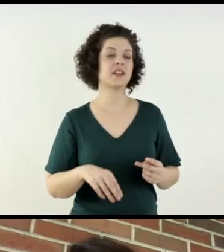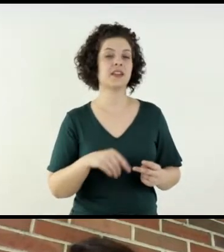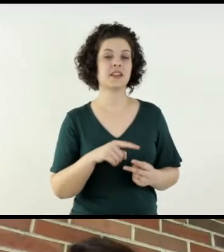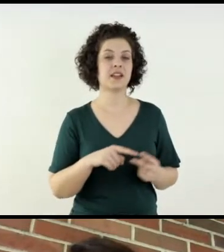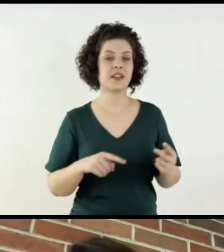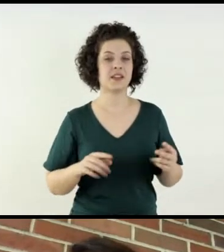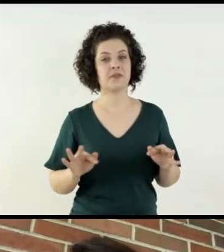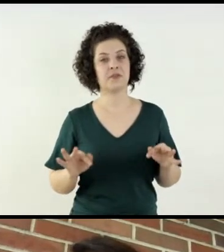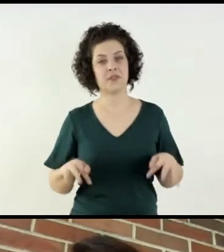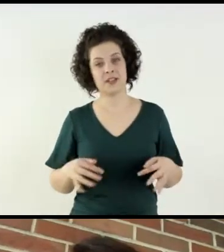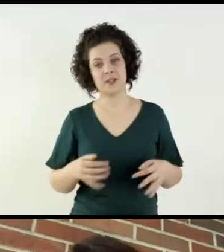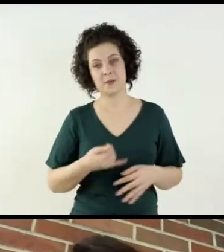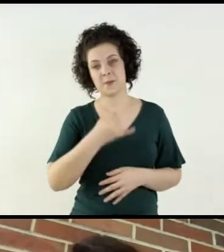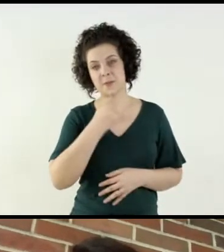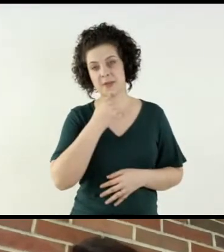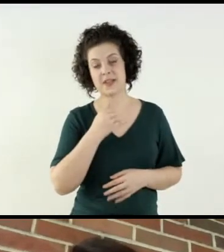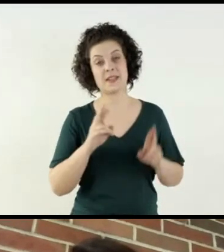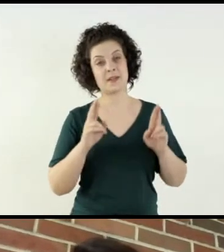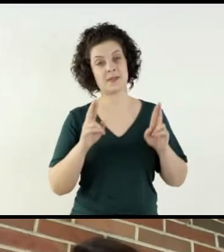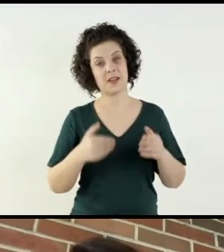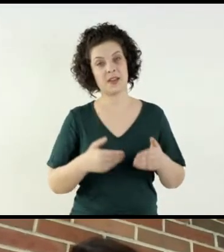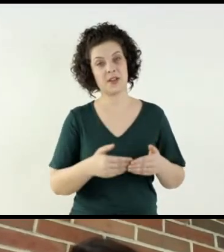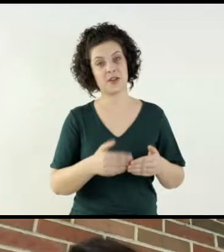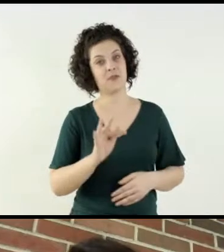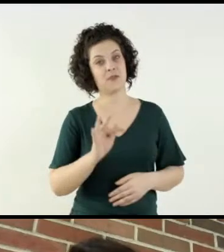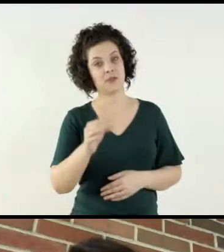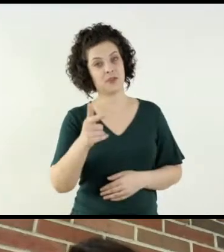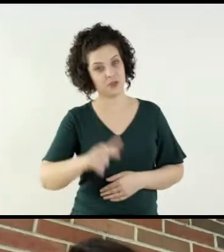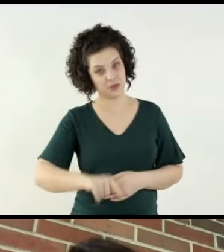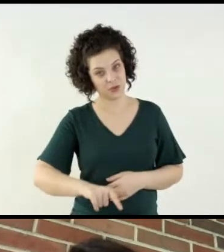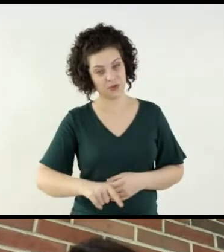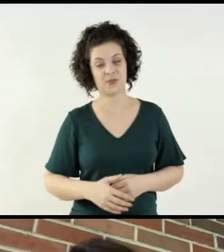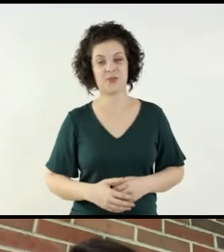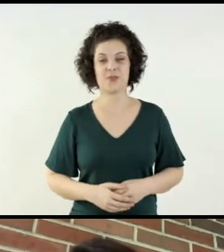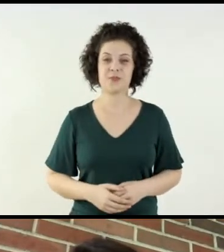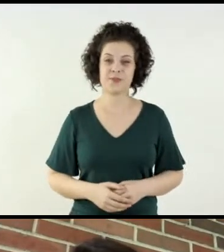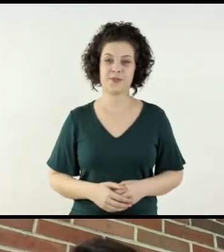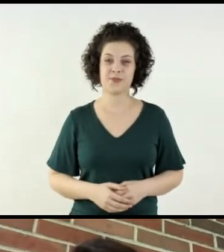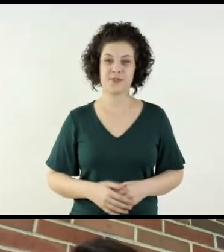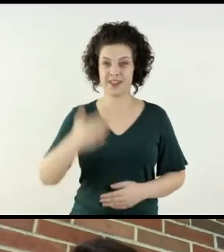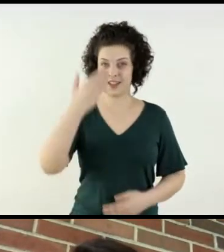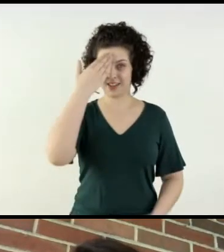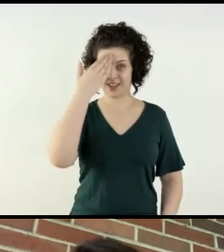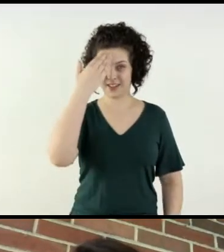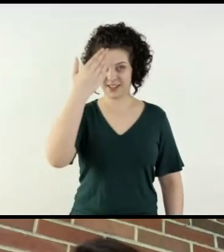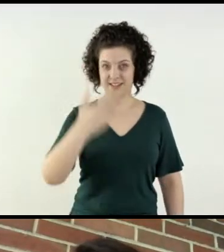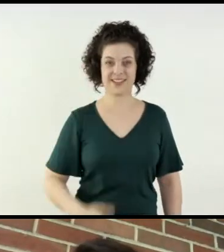encerrar. Espero vê-las por aqui novamente em breve. Obrigado.